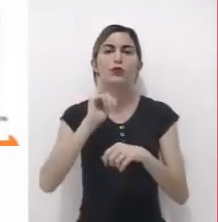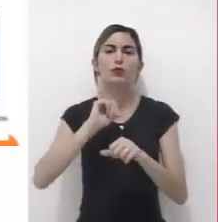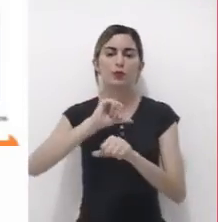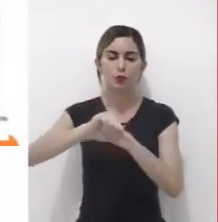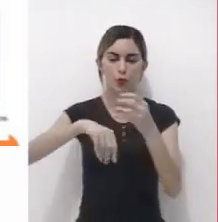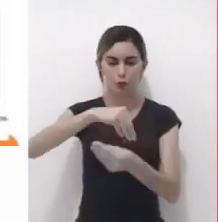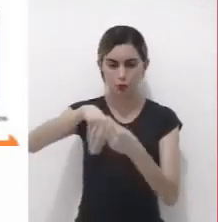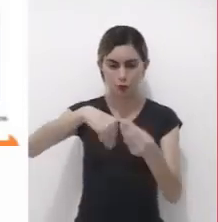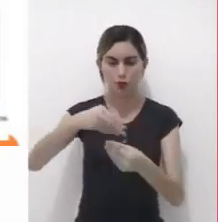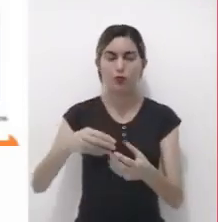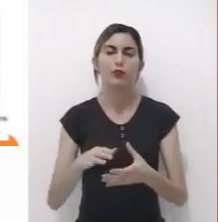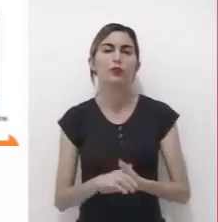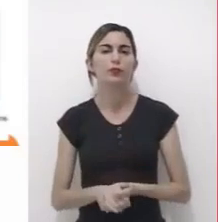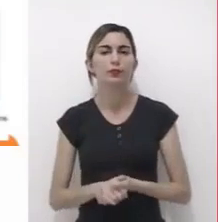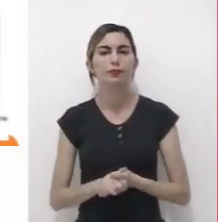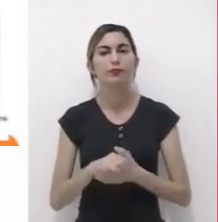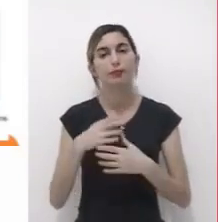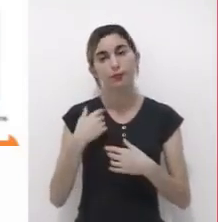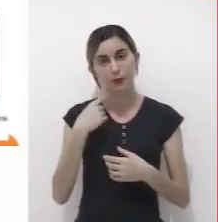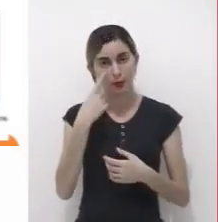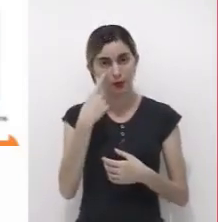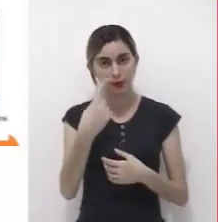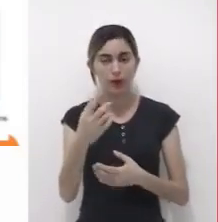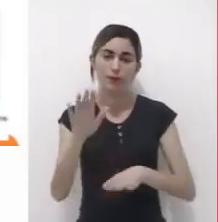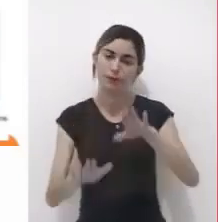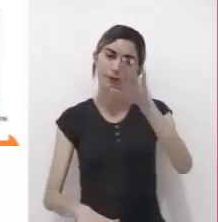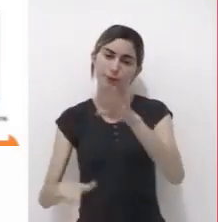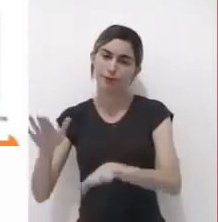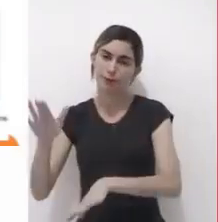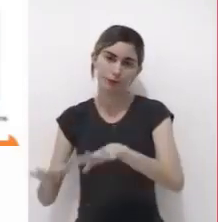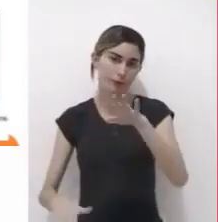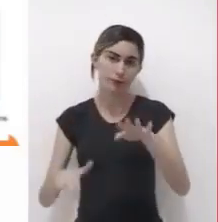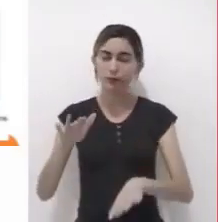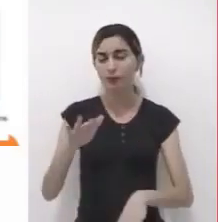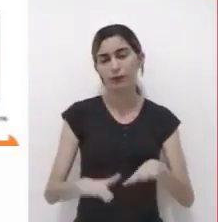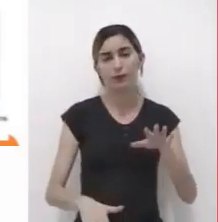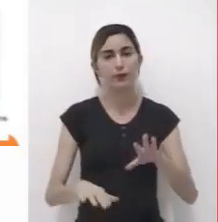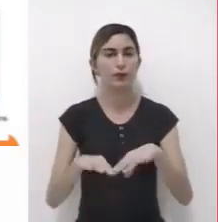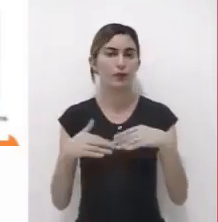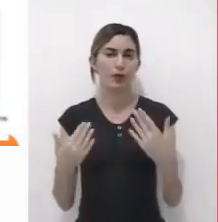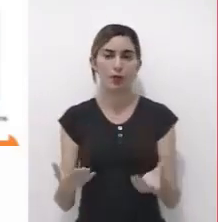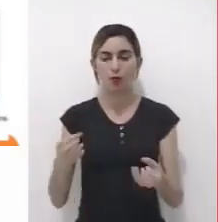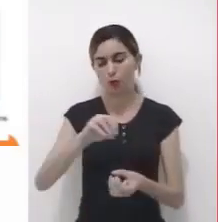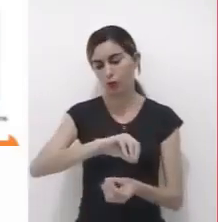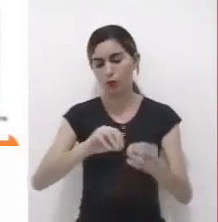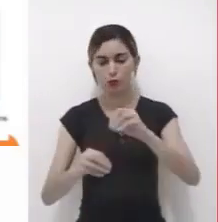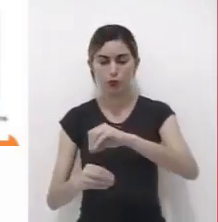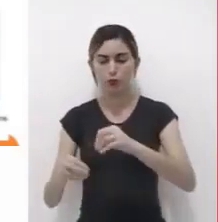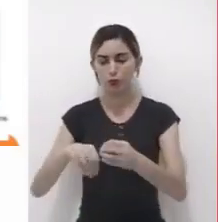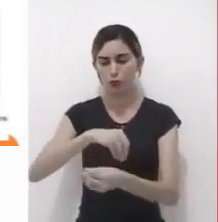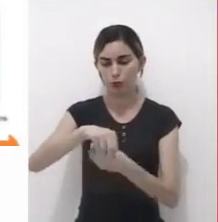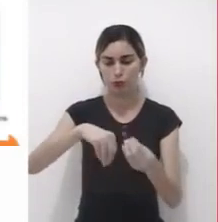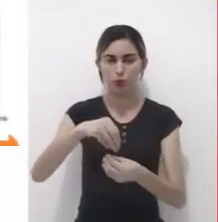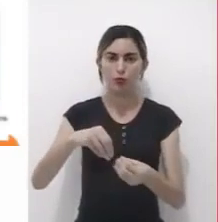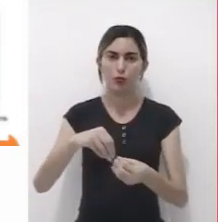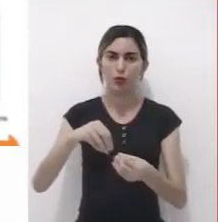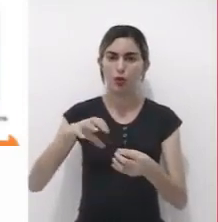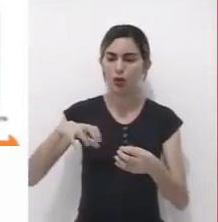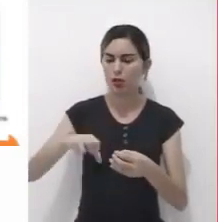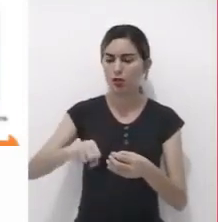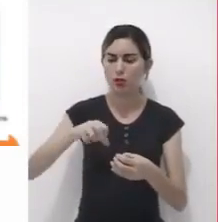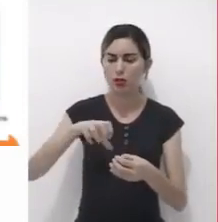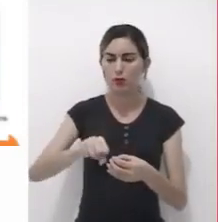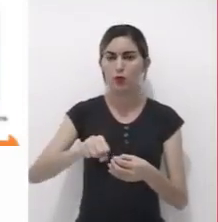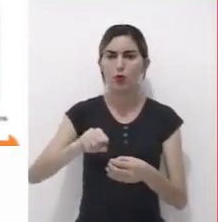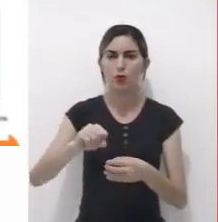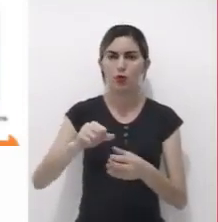velocidade dessas reações. Se você vai variar a concentração, ou seja, uma reação entre